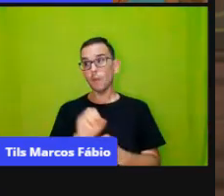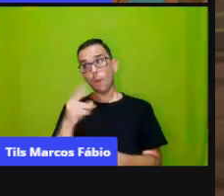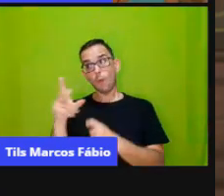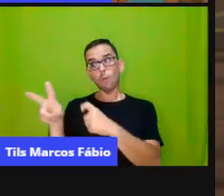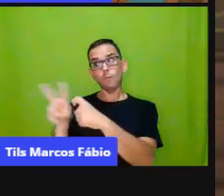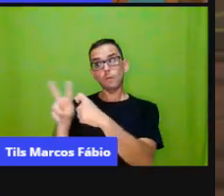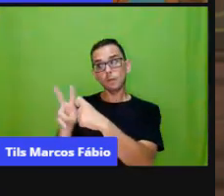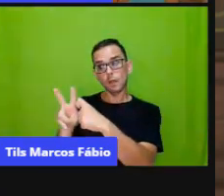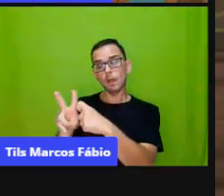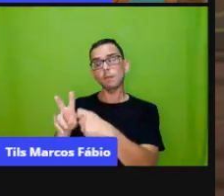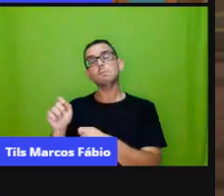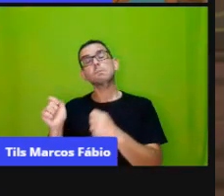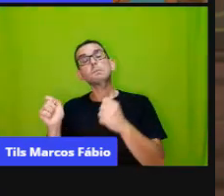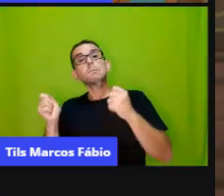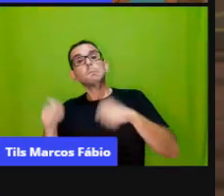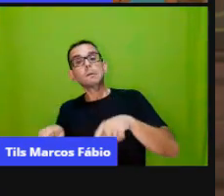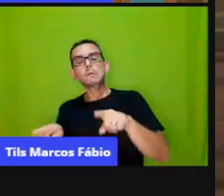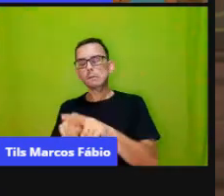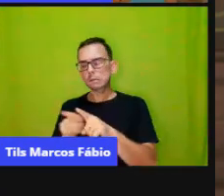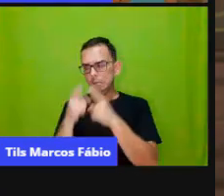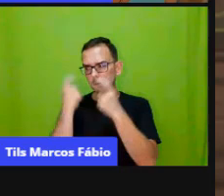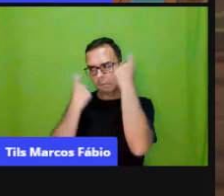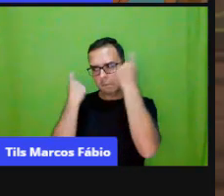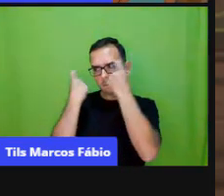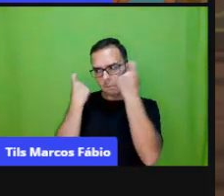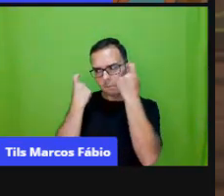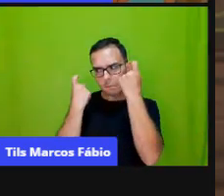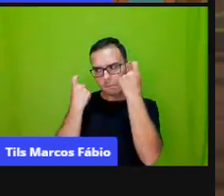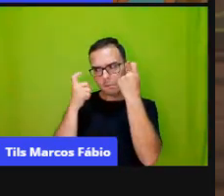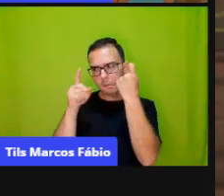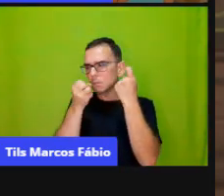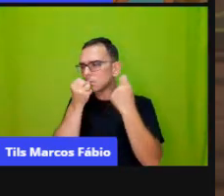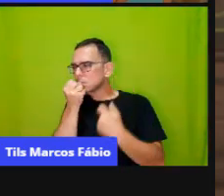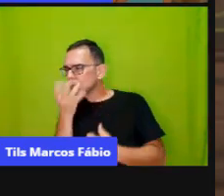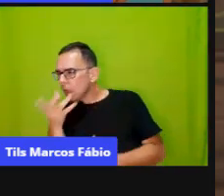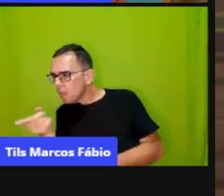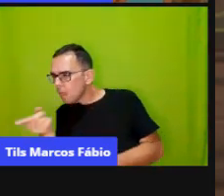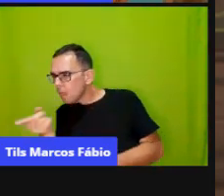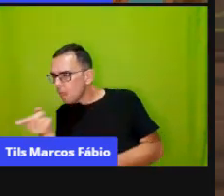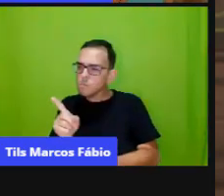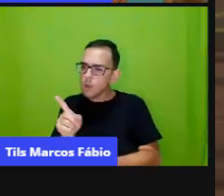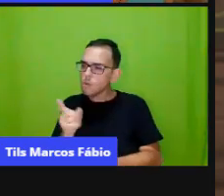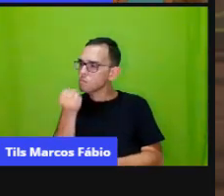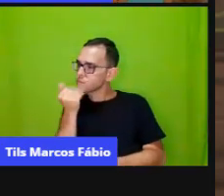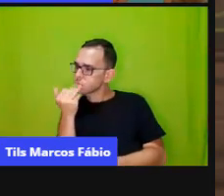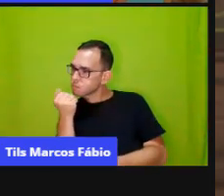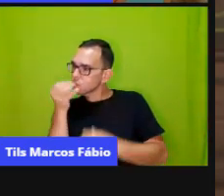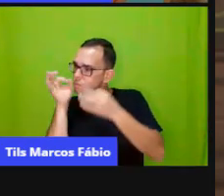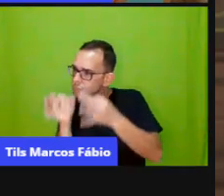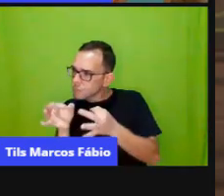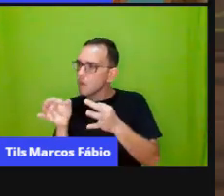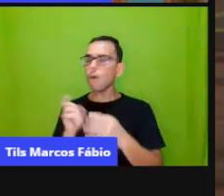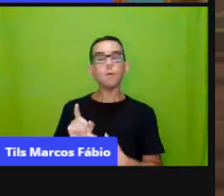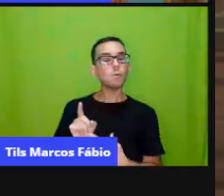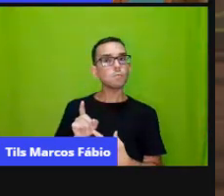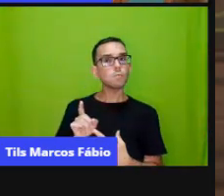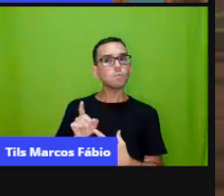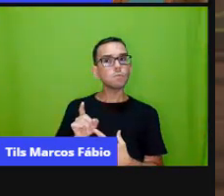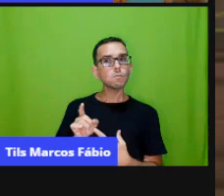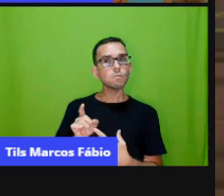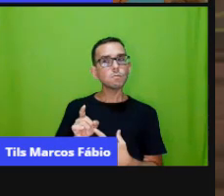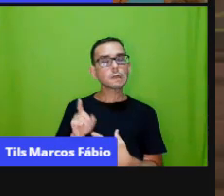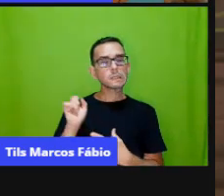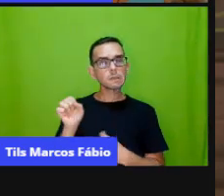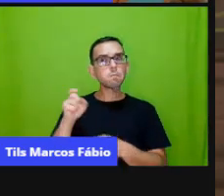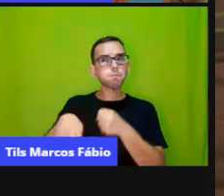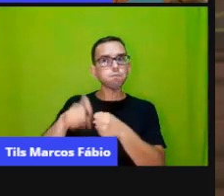ou um zootecnista pode ficar muito preocupado se o animal está saudável, bem nutrido, então se ele está produzindo bem, né? Se ele se reproduz